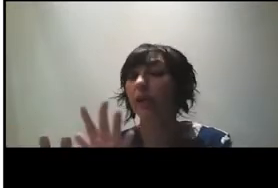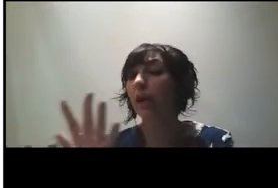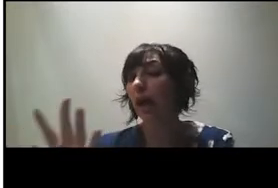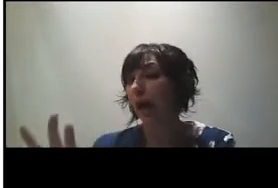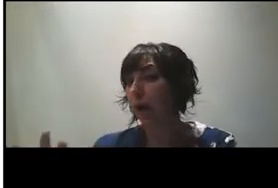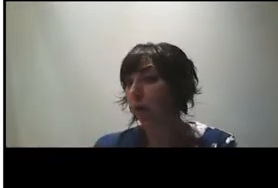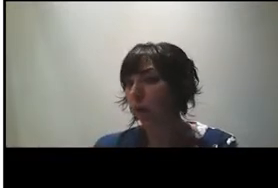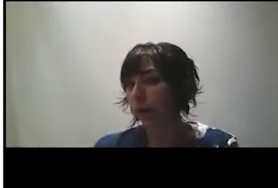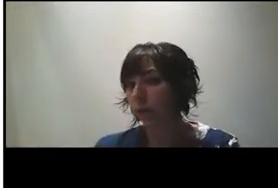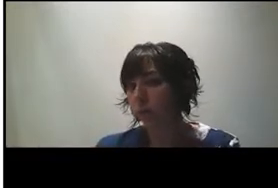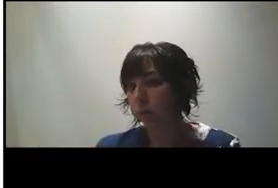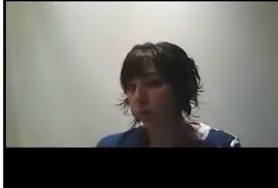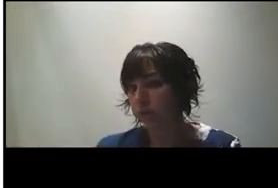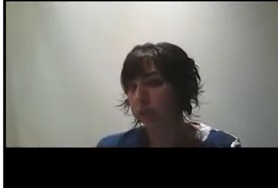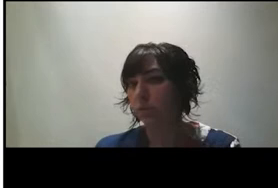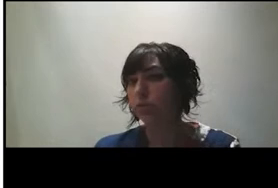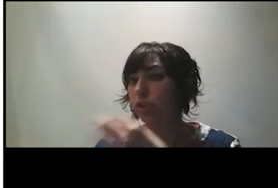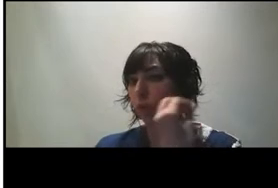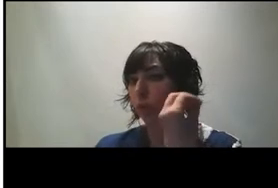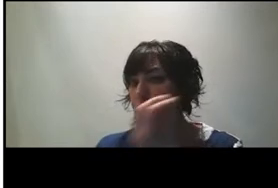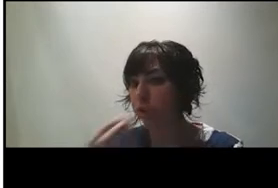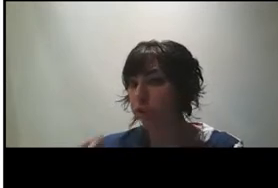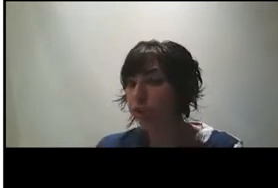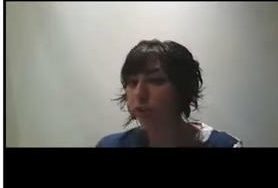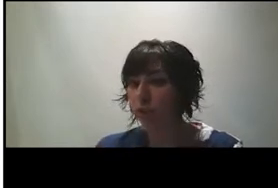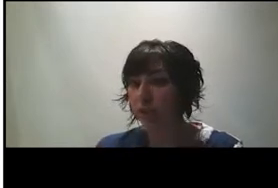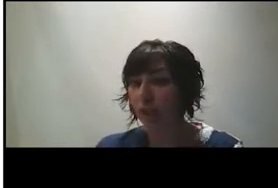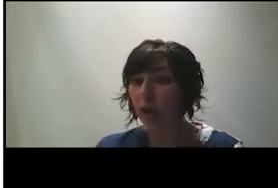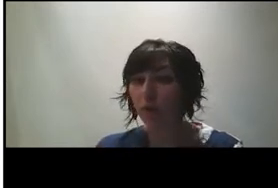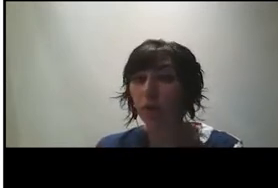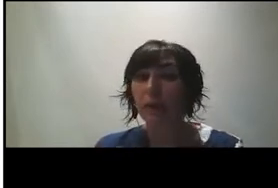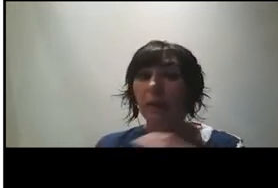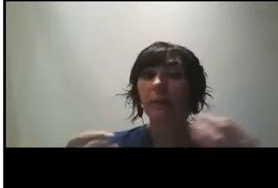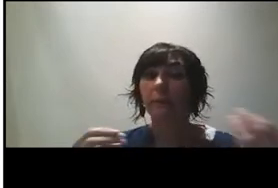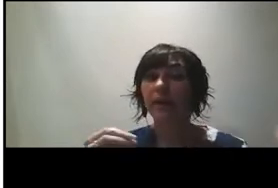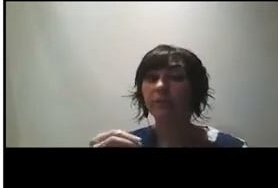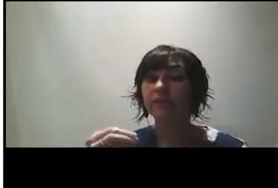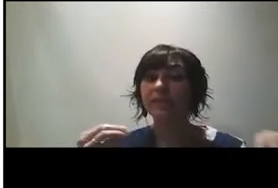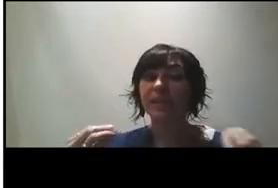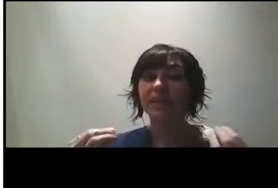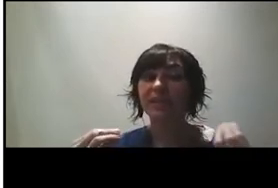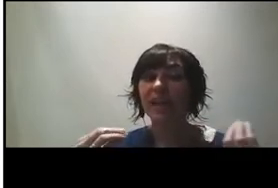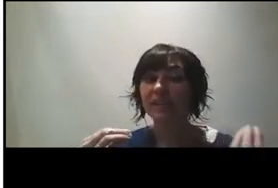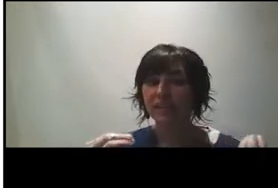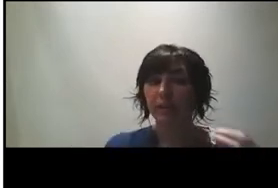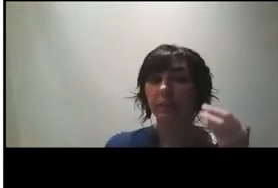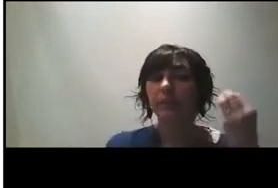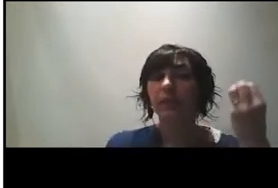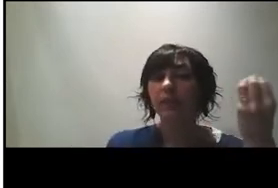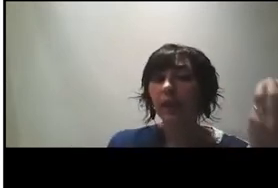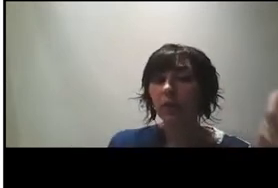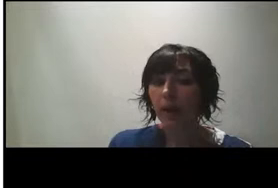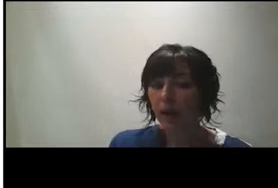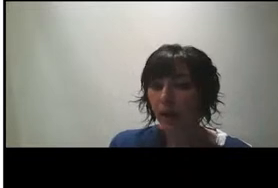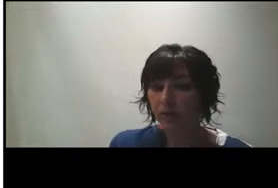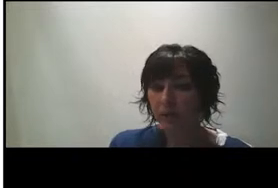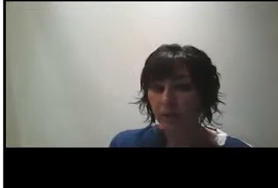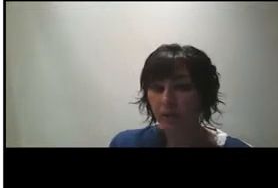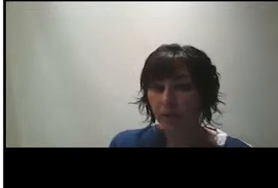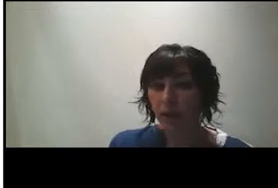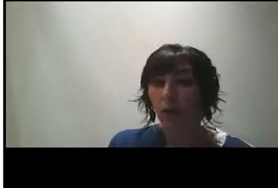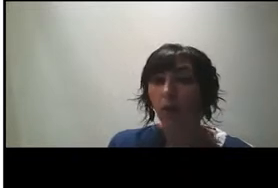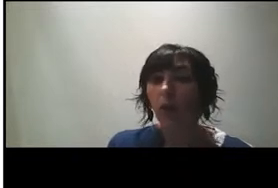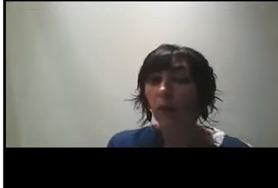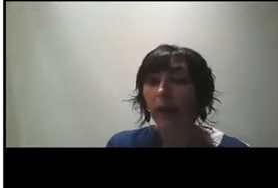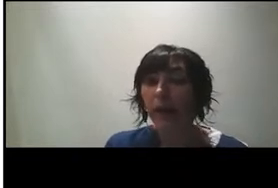dessa árvore agora com um conceito de objetivo geral para você trazer tem uma